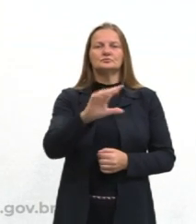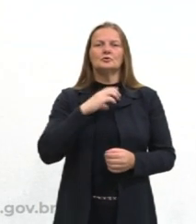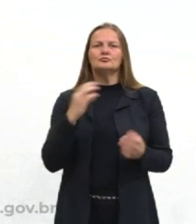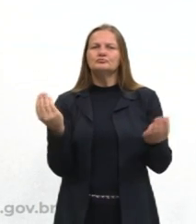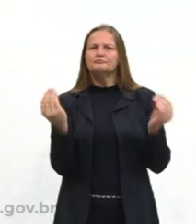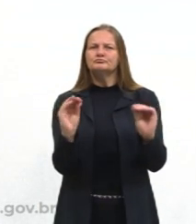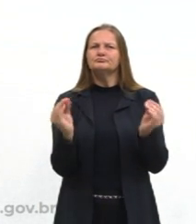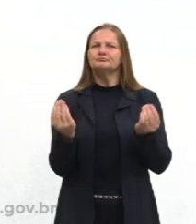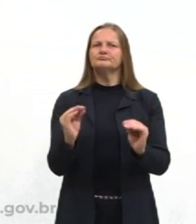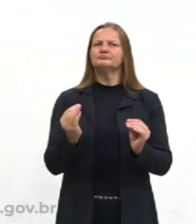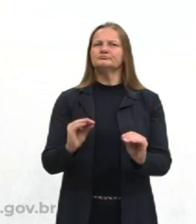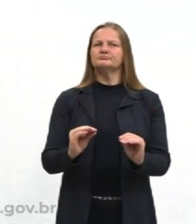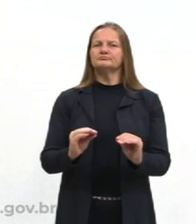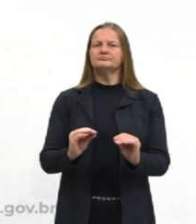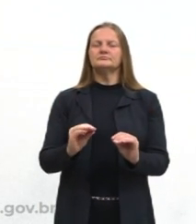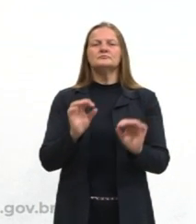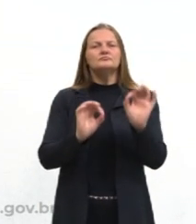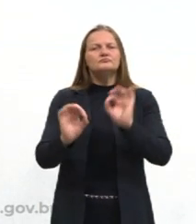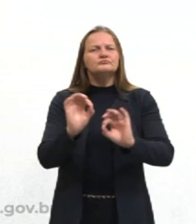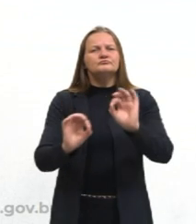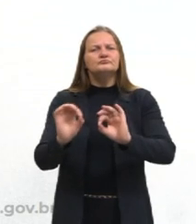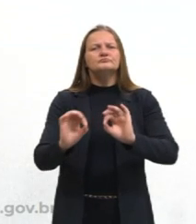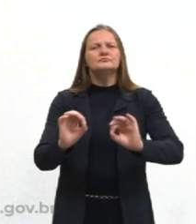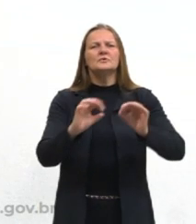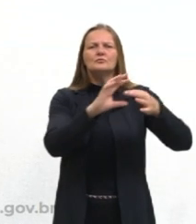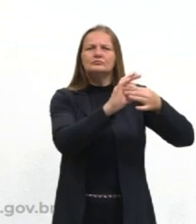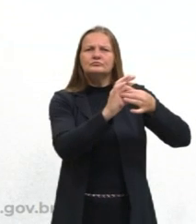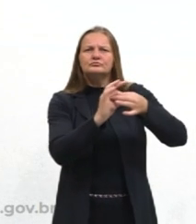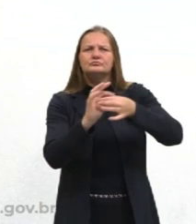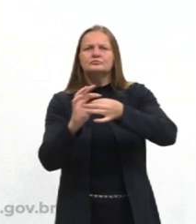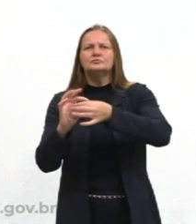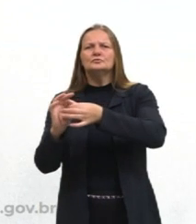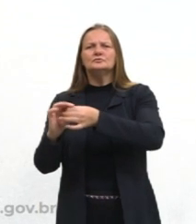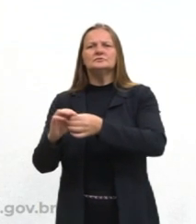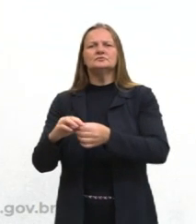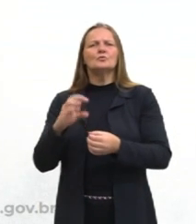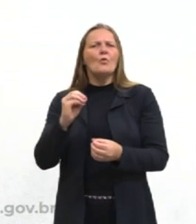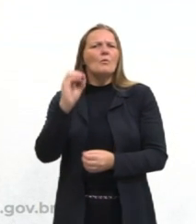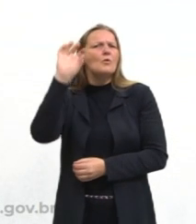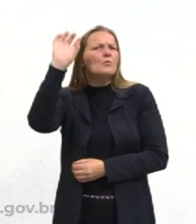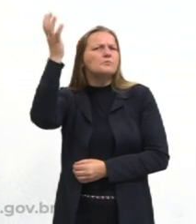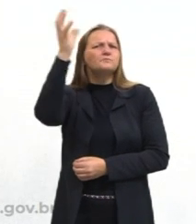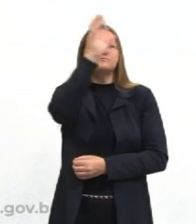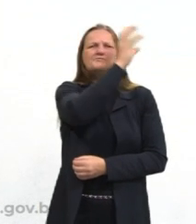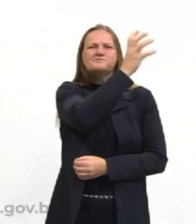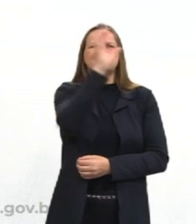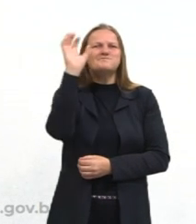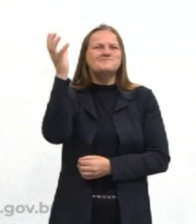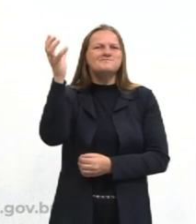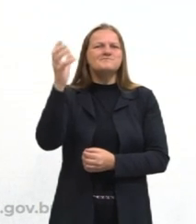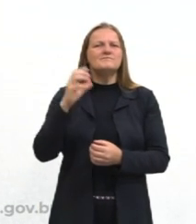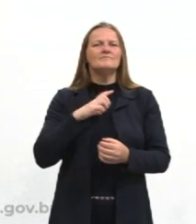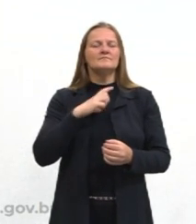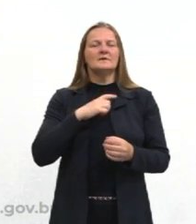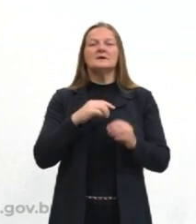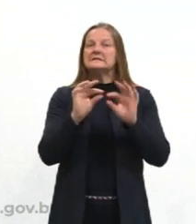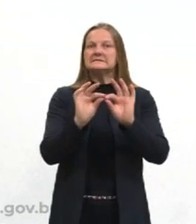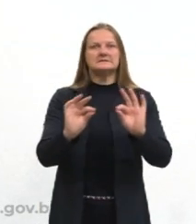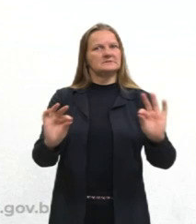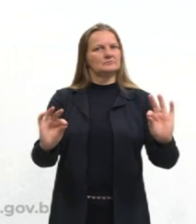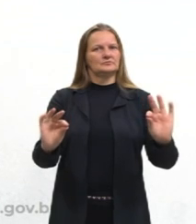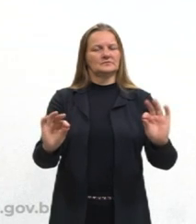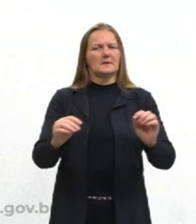a a situação que a gente tem ali temática tá a gurizada é a classificação mais